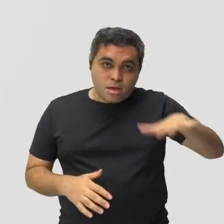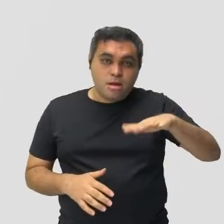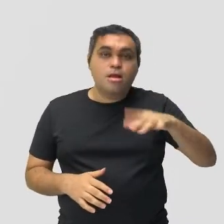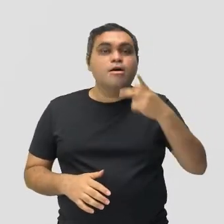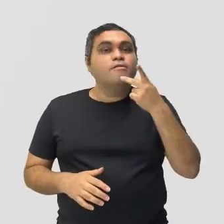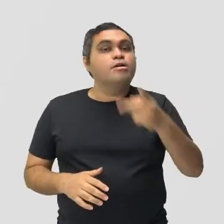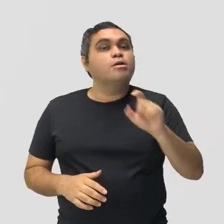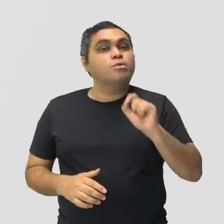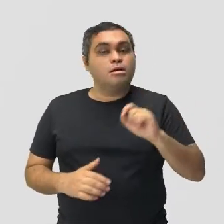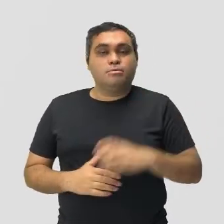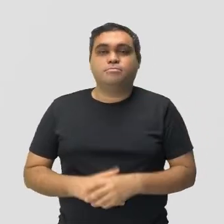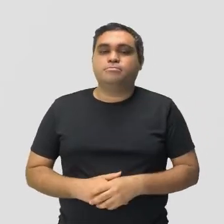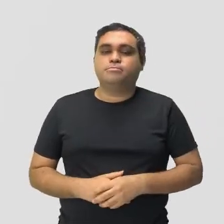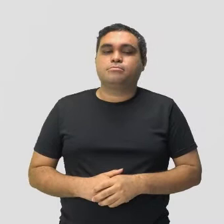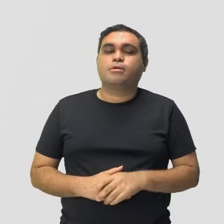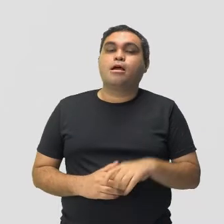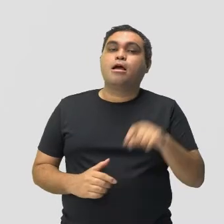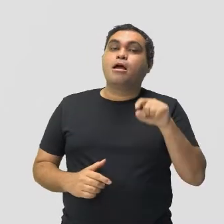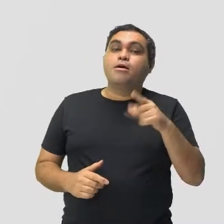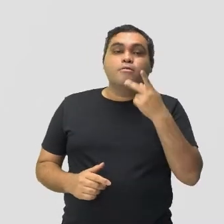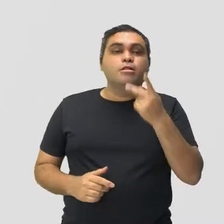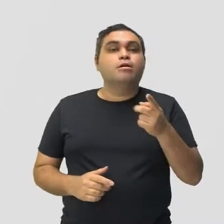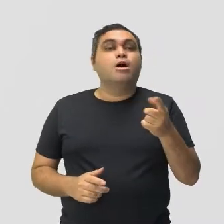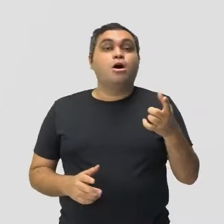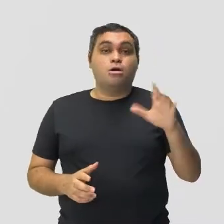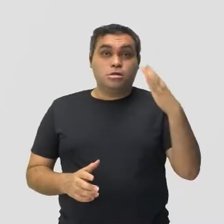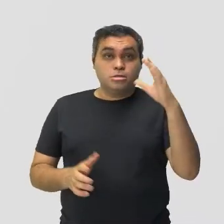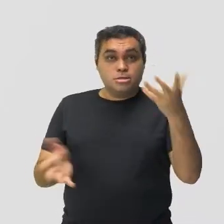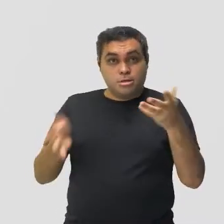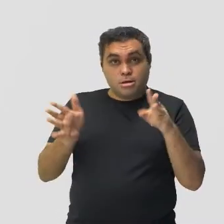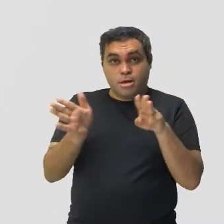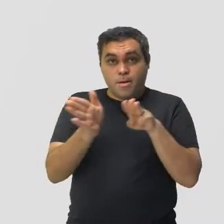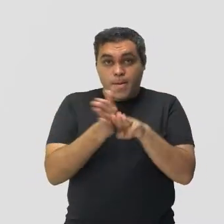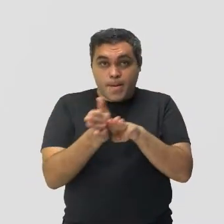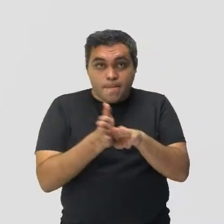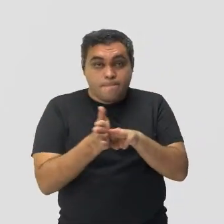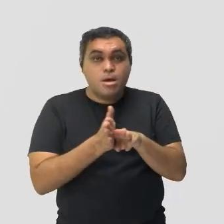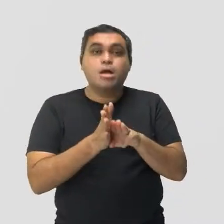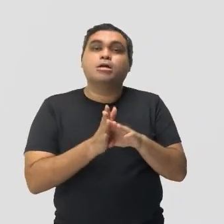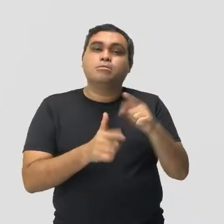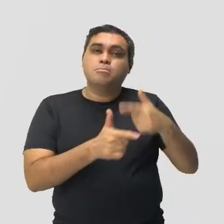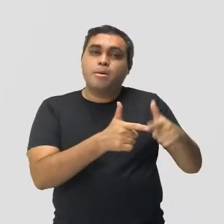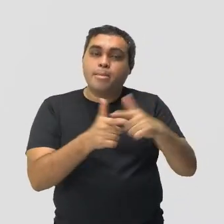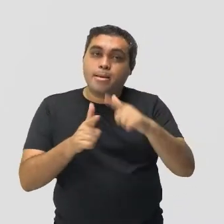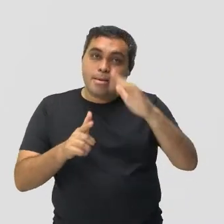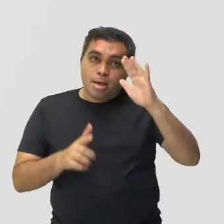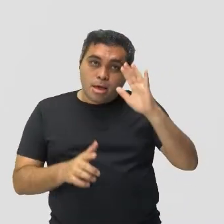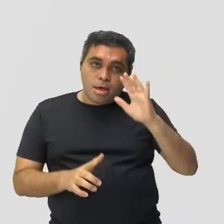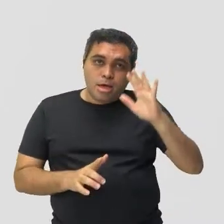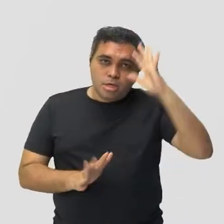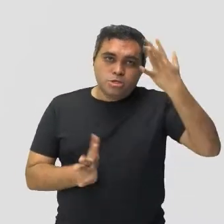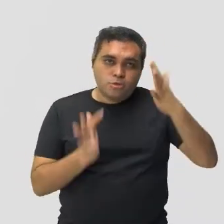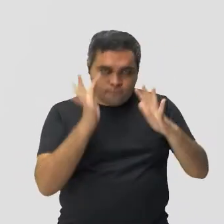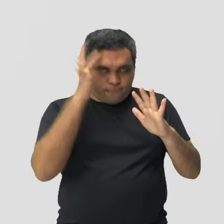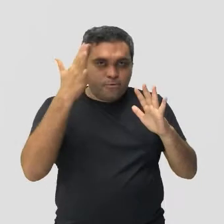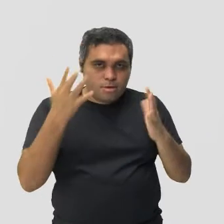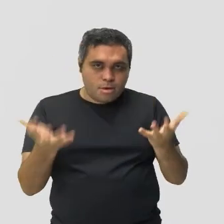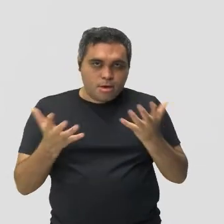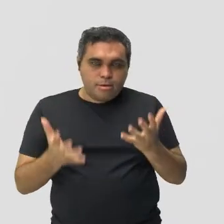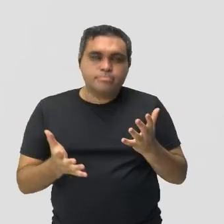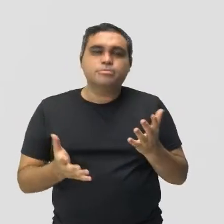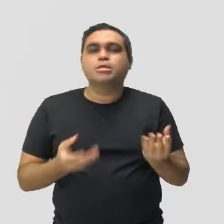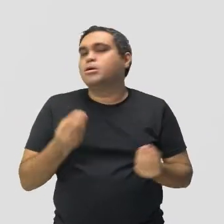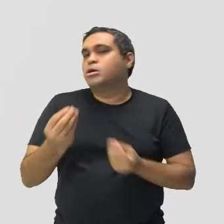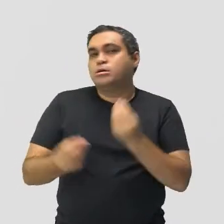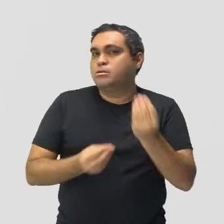método, né? Ele vai buscar um método, a ciência quer método, né? Para ela, então, resolver seus problemas, né? Então, como é que a gente vai